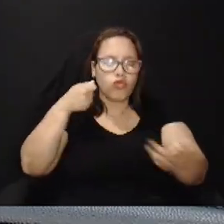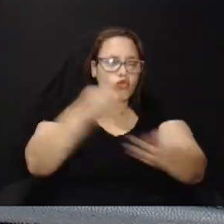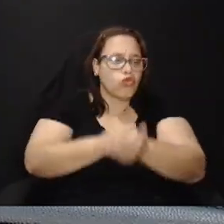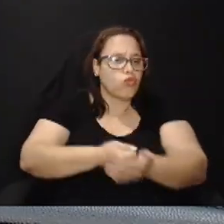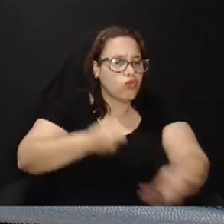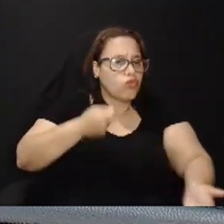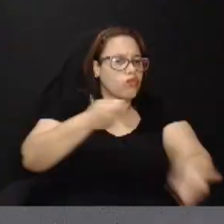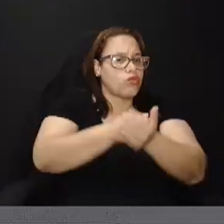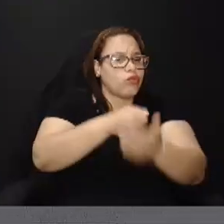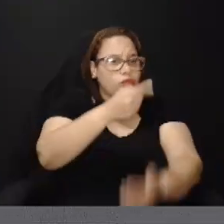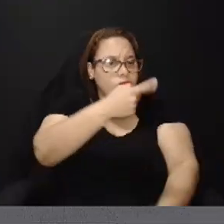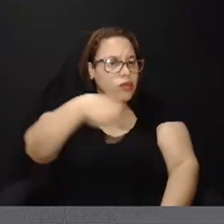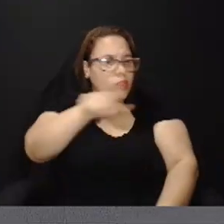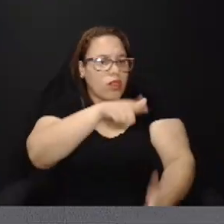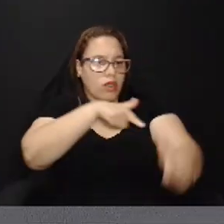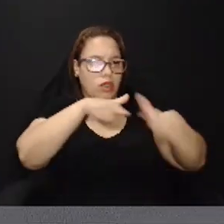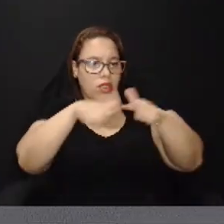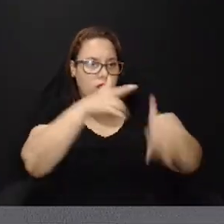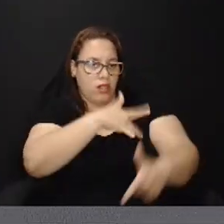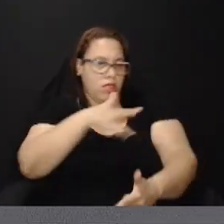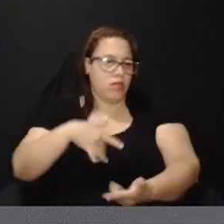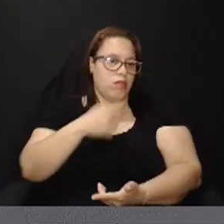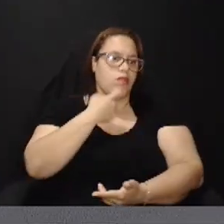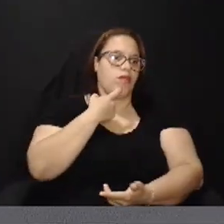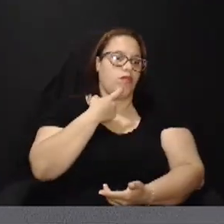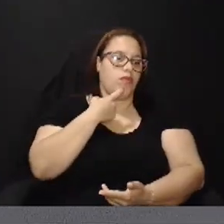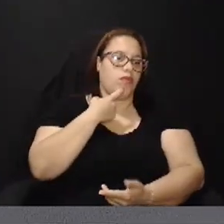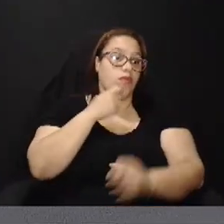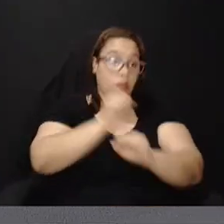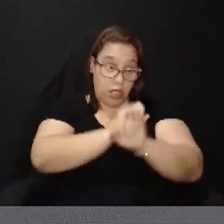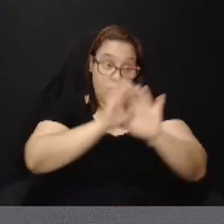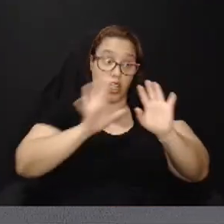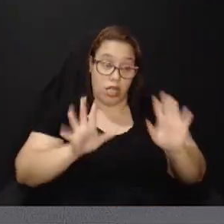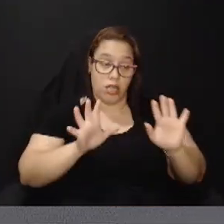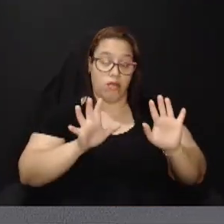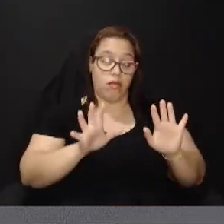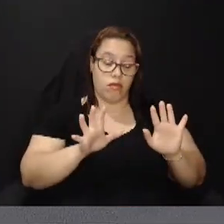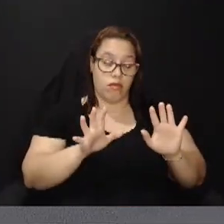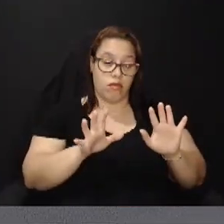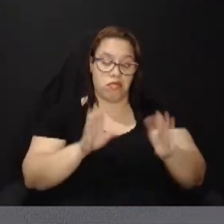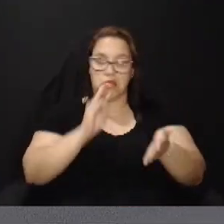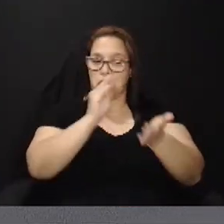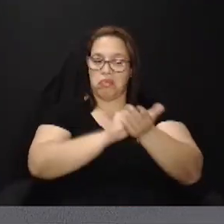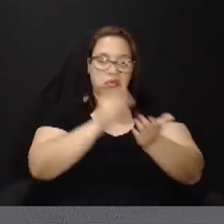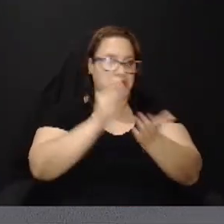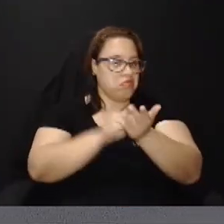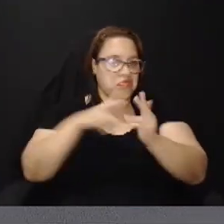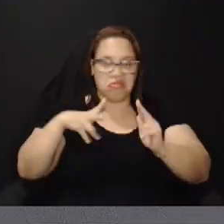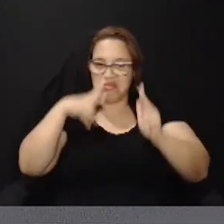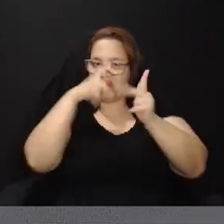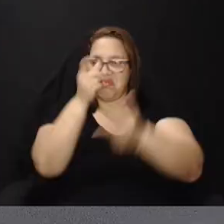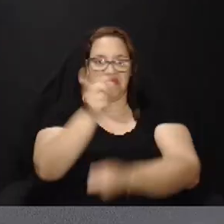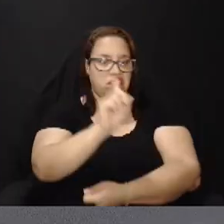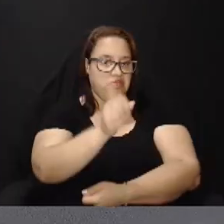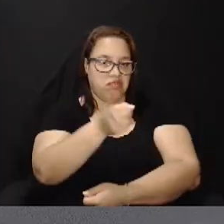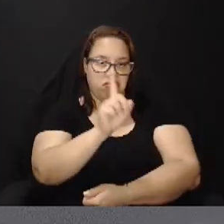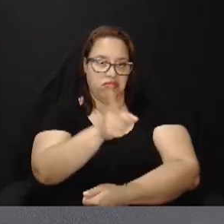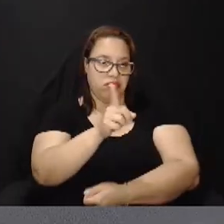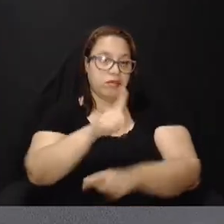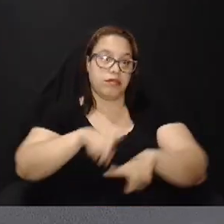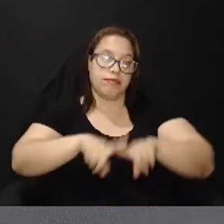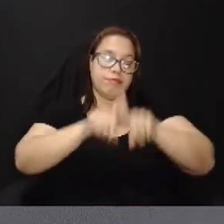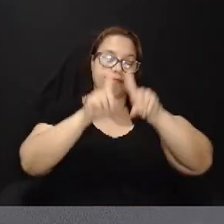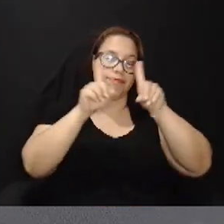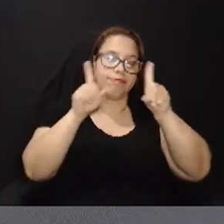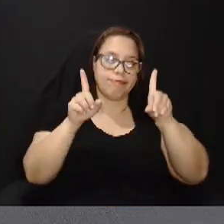que trabalham pela saúde de Campinas. Acho que isso a gente tem que deixar claro, né? Não falta força, não falta efetividade, mas é